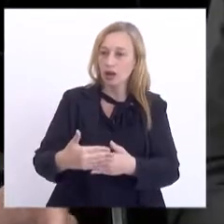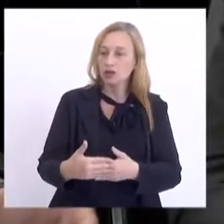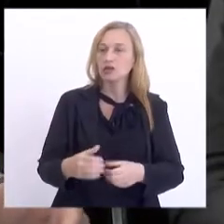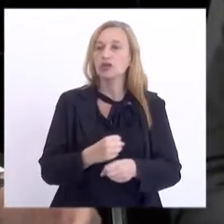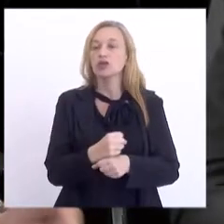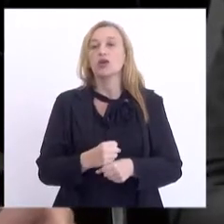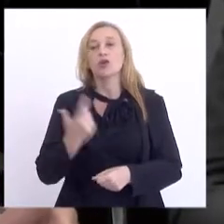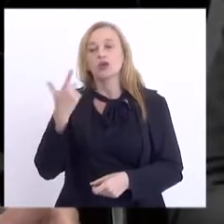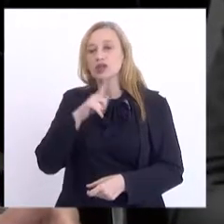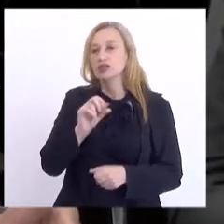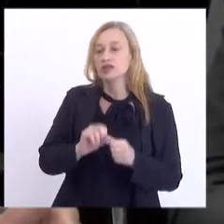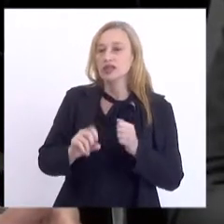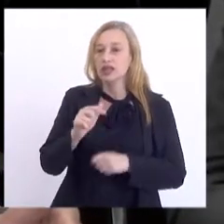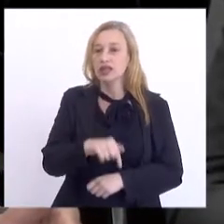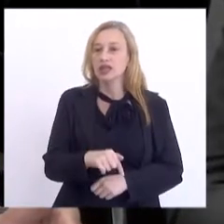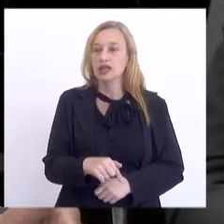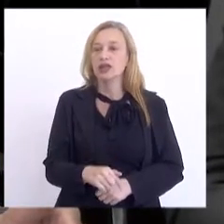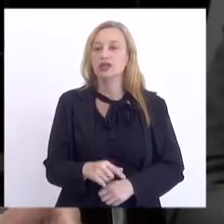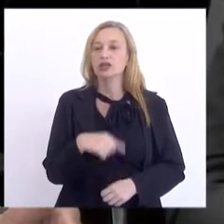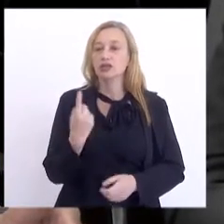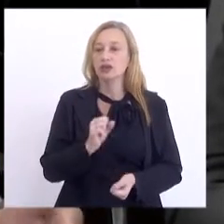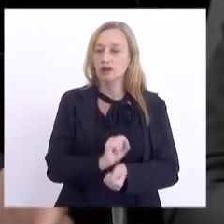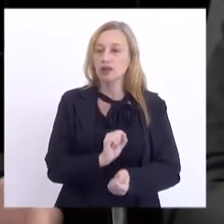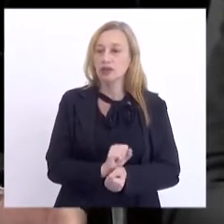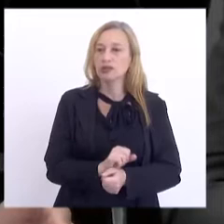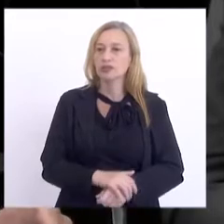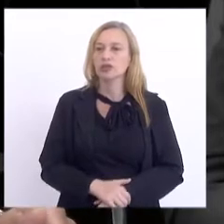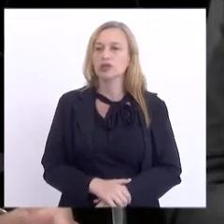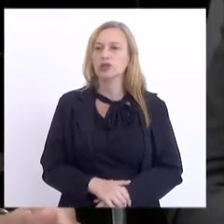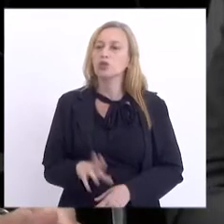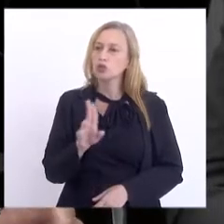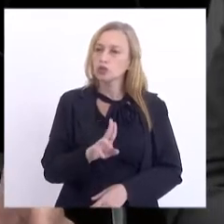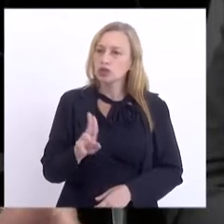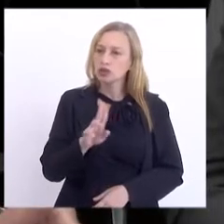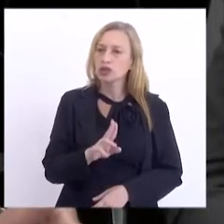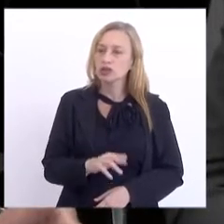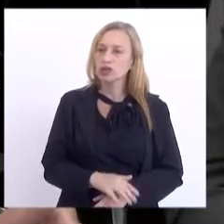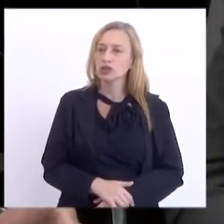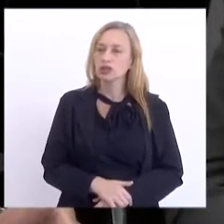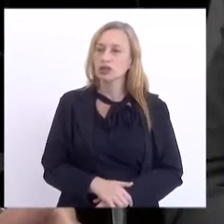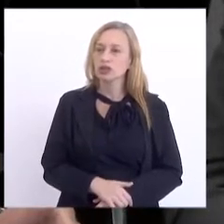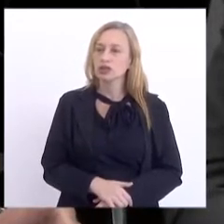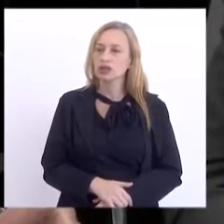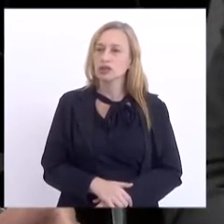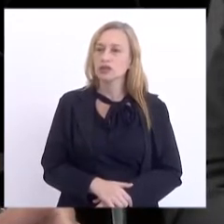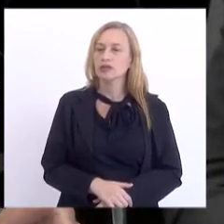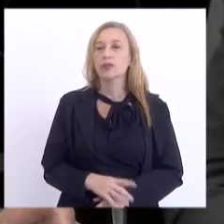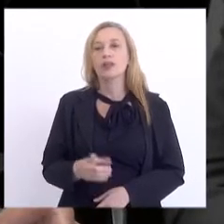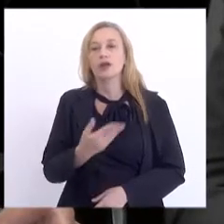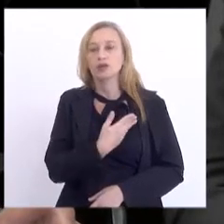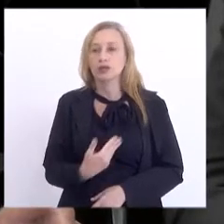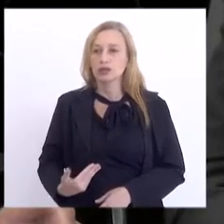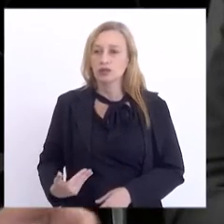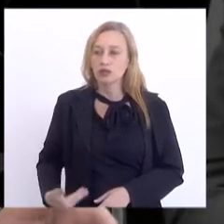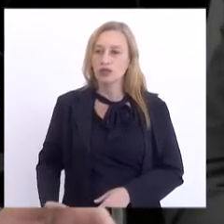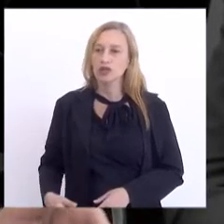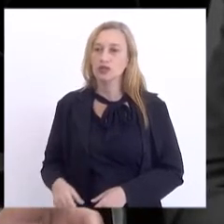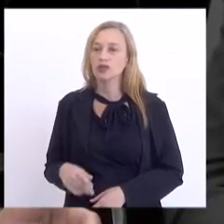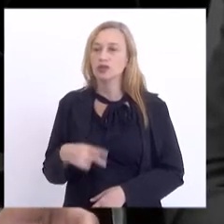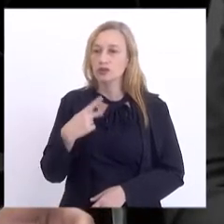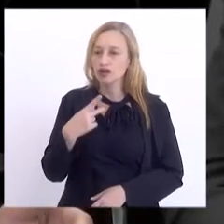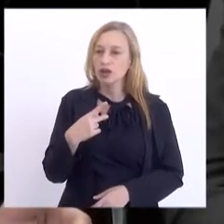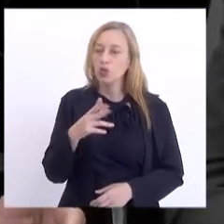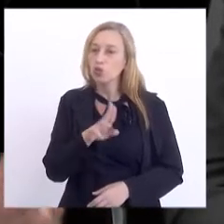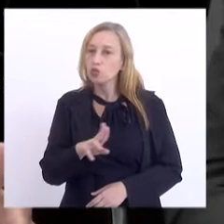realizar aquilo que a gente esperava e usando a determinação do governador nós